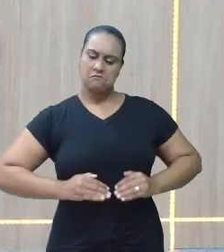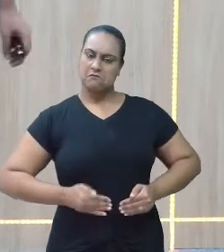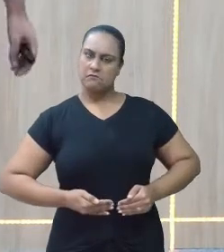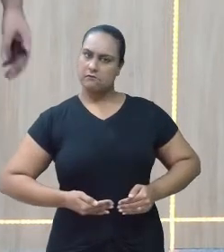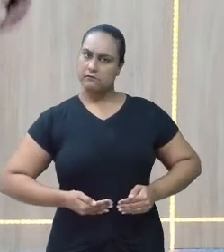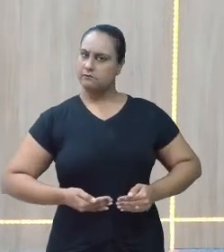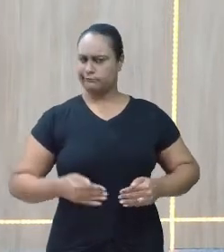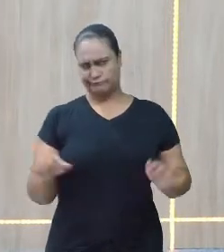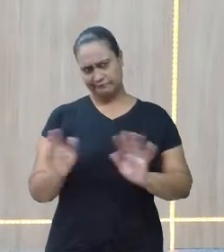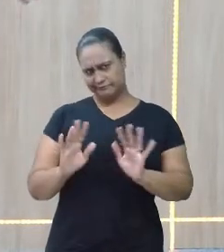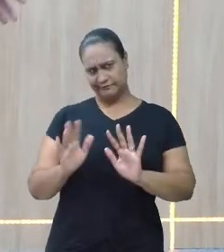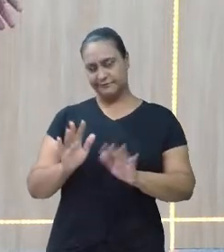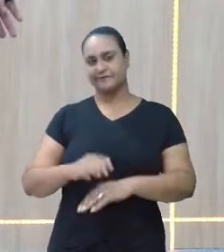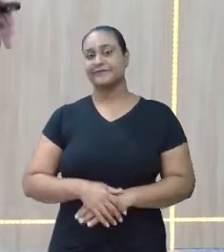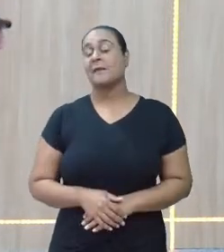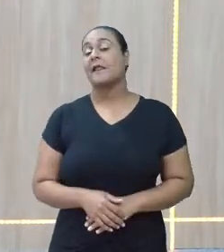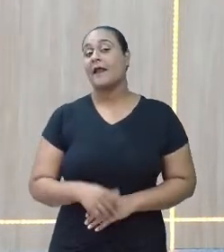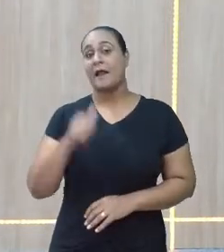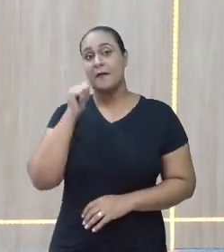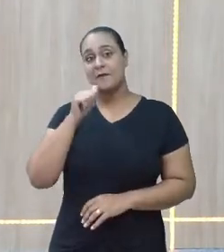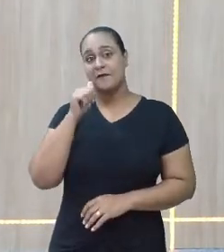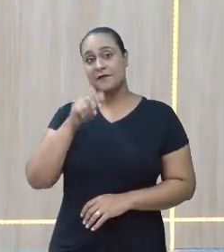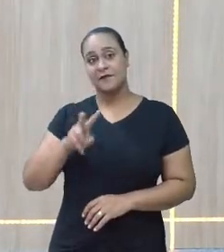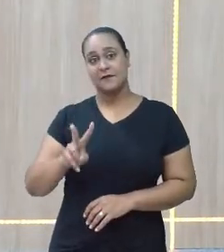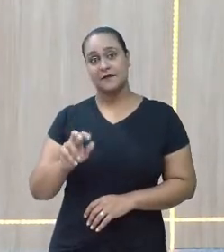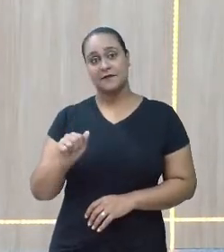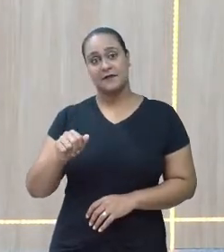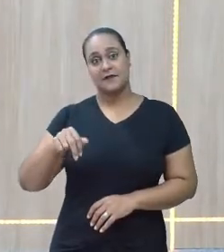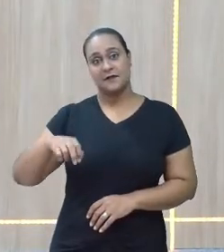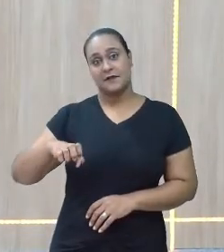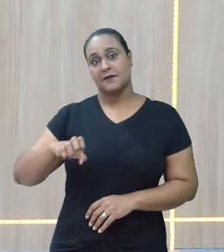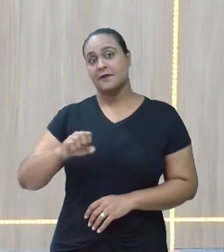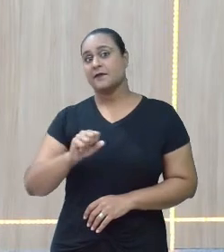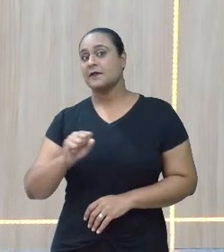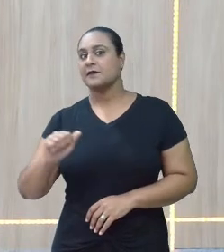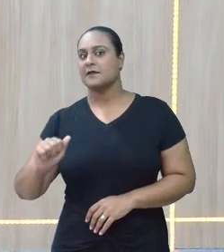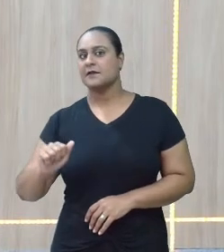não. É a queridíssima professora Vanessa, mas assim, calma.